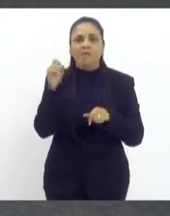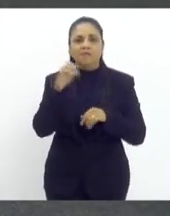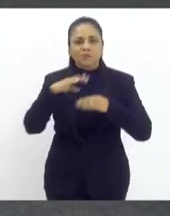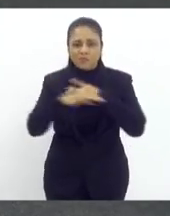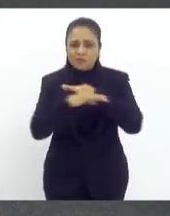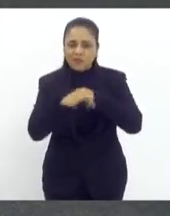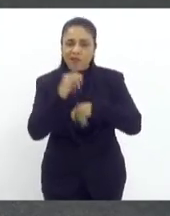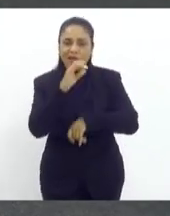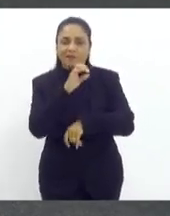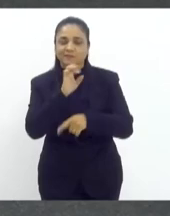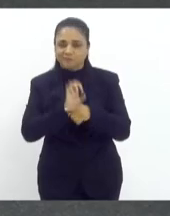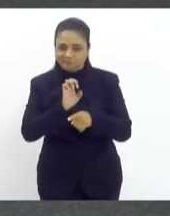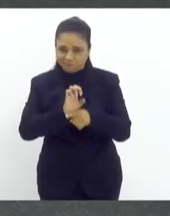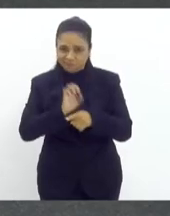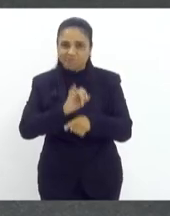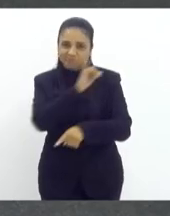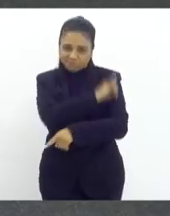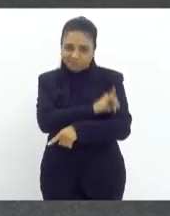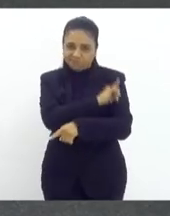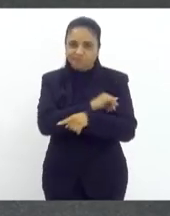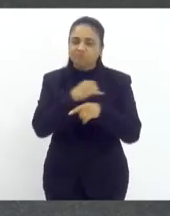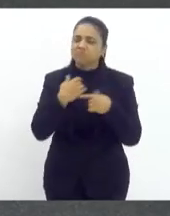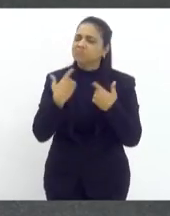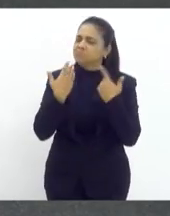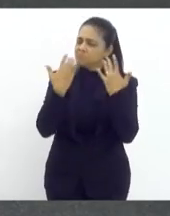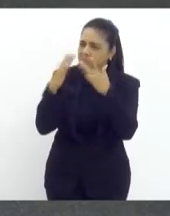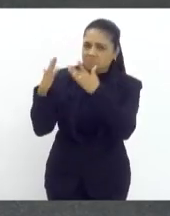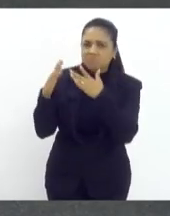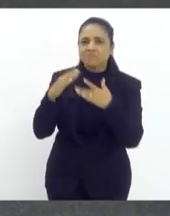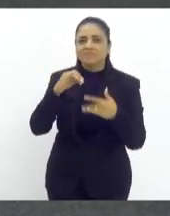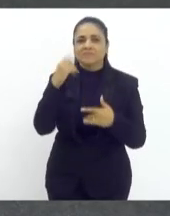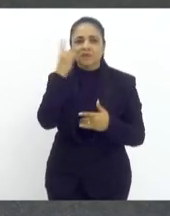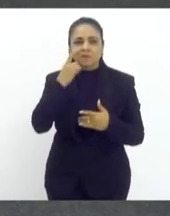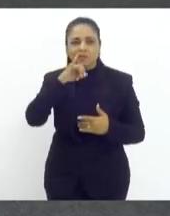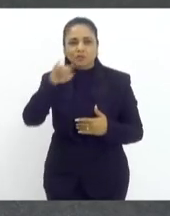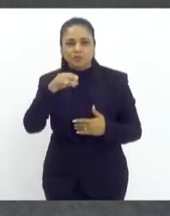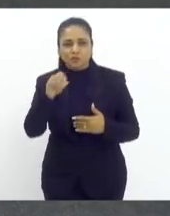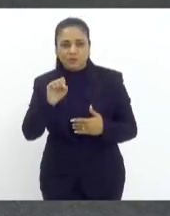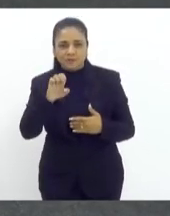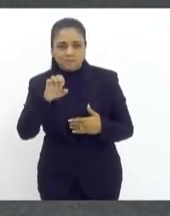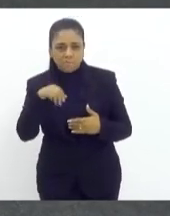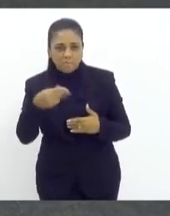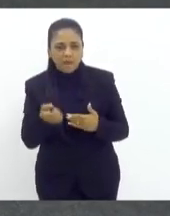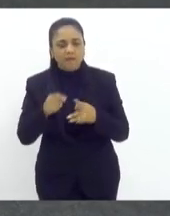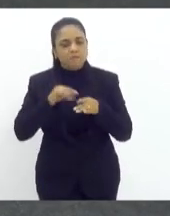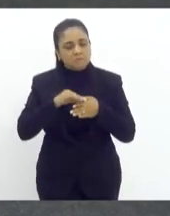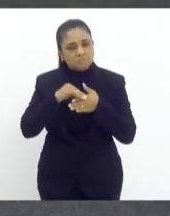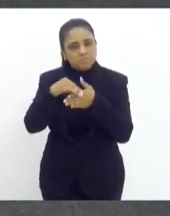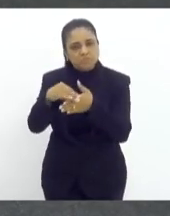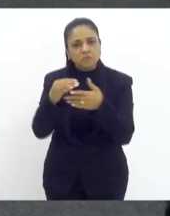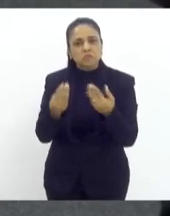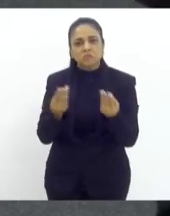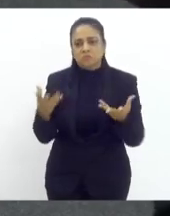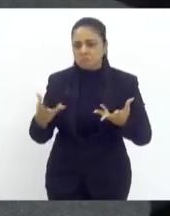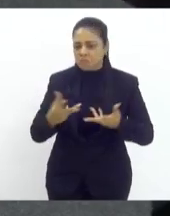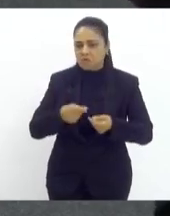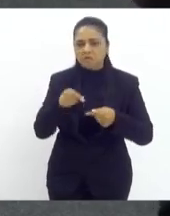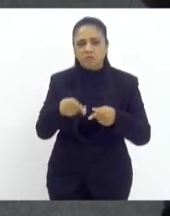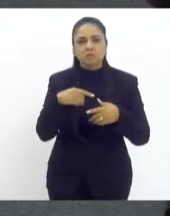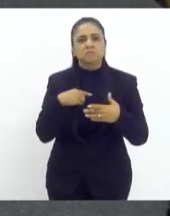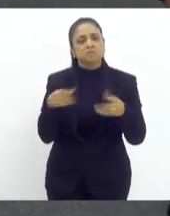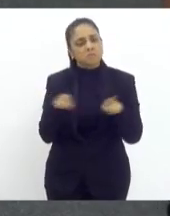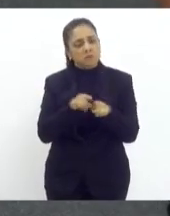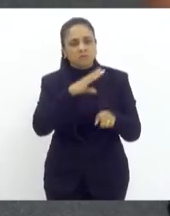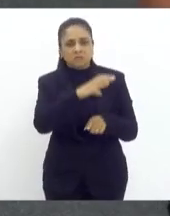Estado então o professor Josemar Parabéns pela capacidade de articulação Parabéns pela lisura da forma como conduziu Parabéns a nós membros da ccj